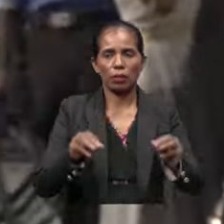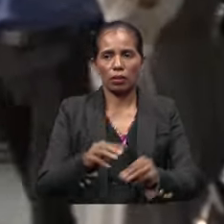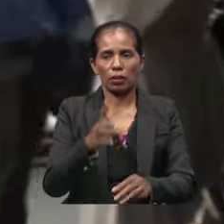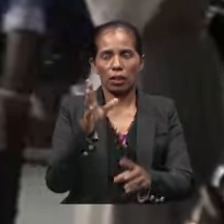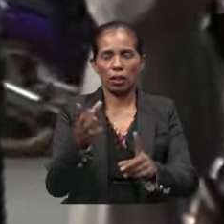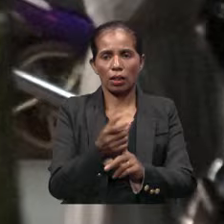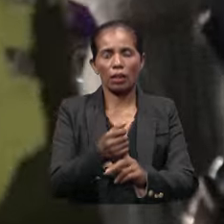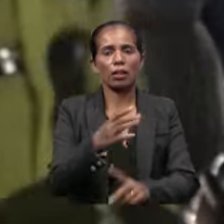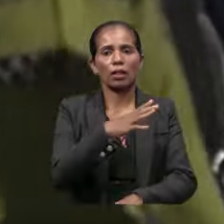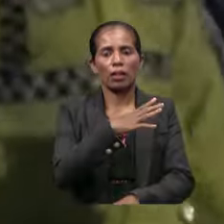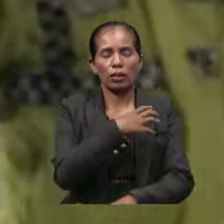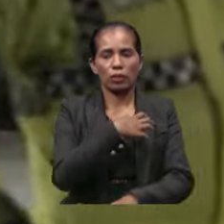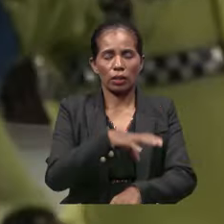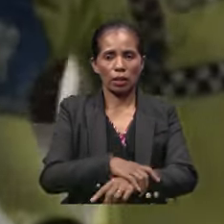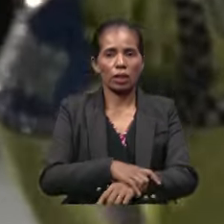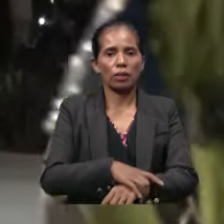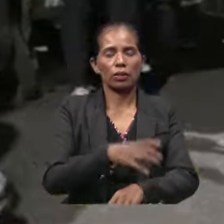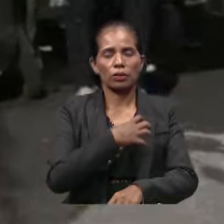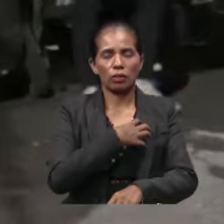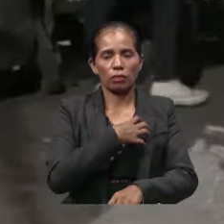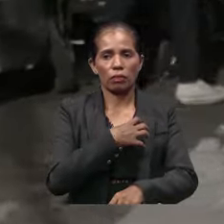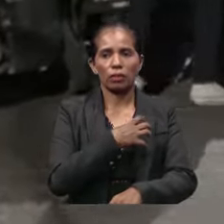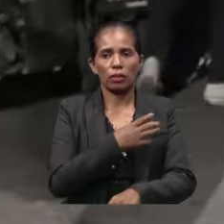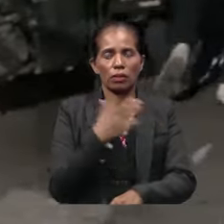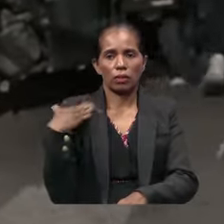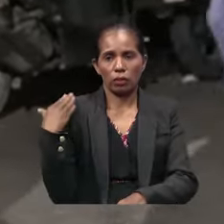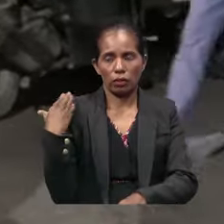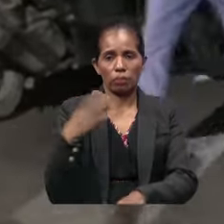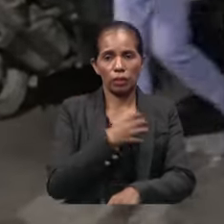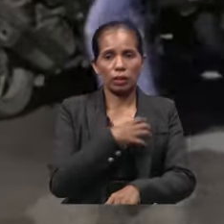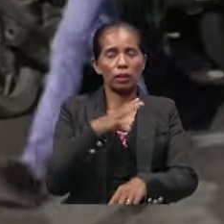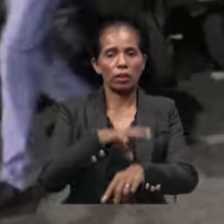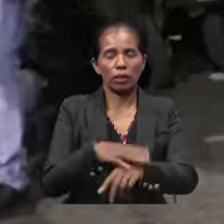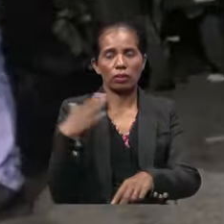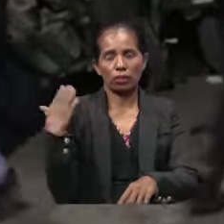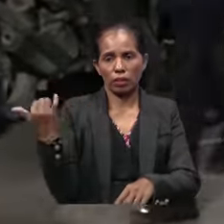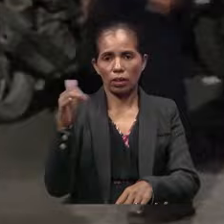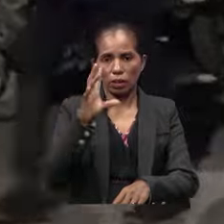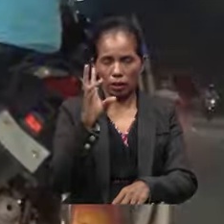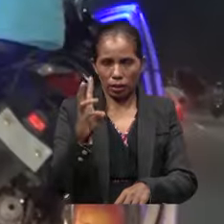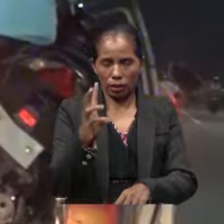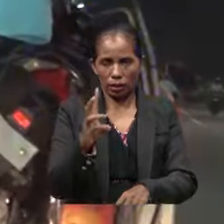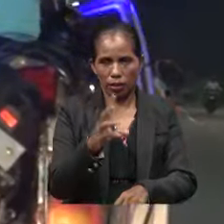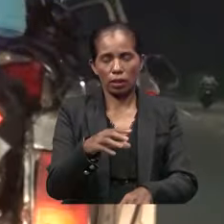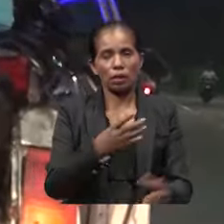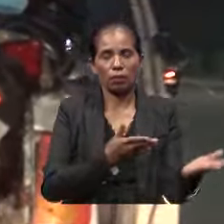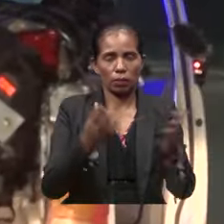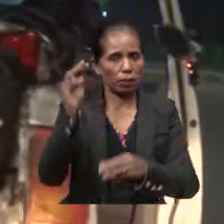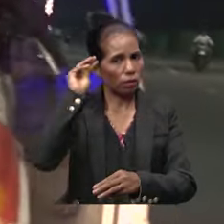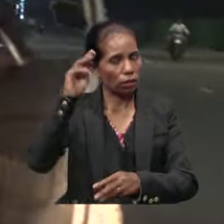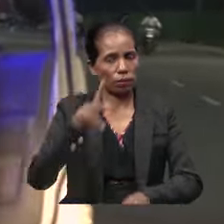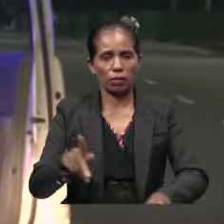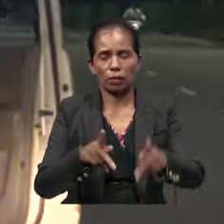nain nen hodi halo proses identifikasaun no apresenta ona ba ministeru publiko. Iha operasaun konjunta polisi transitu munisipi